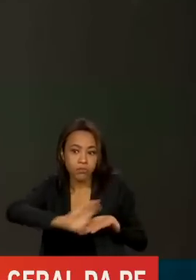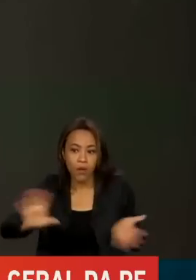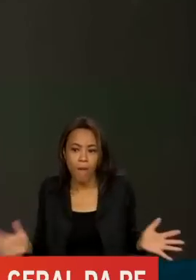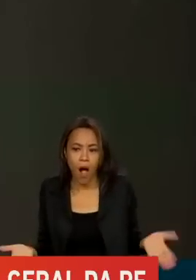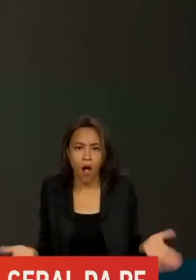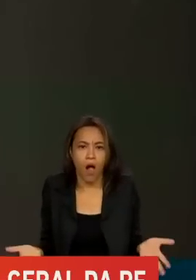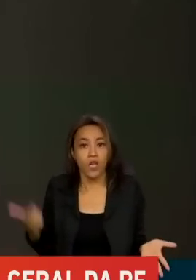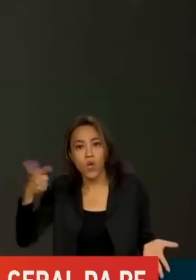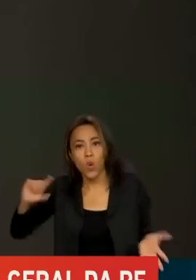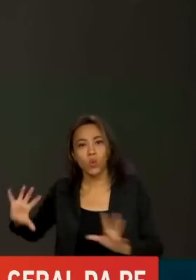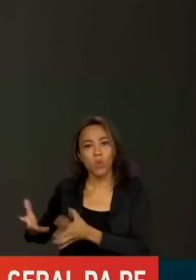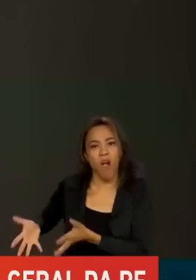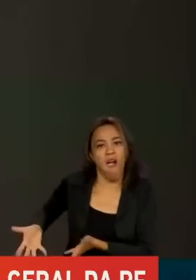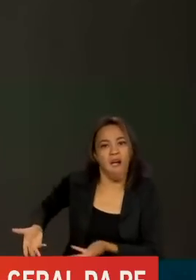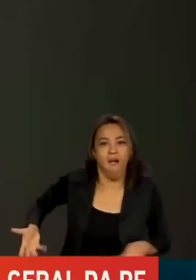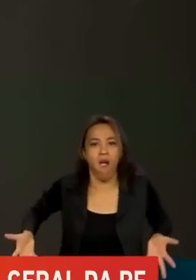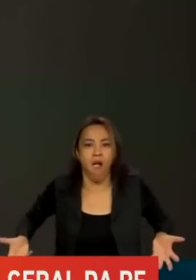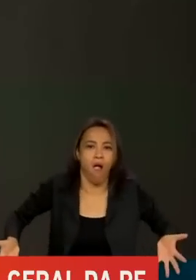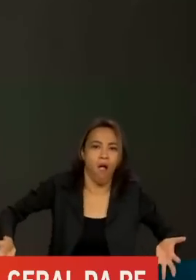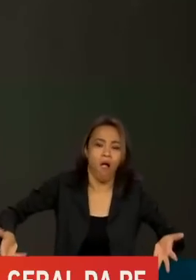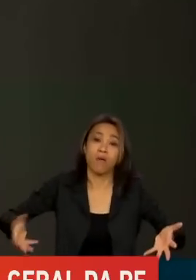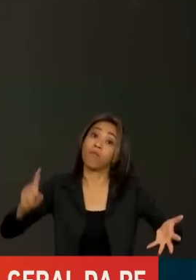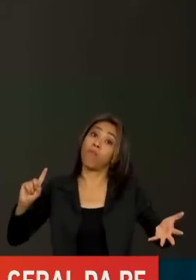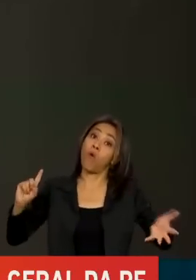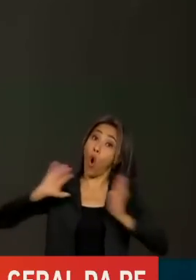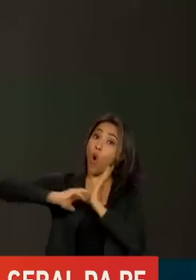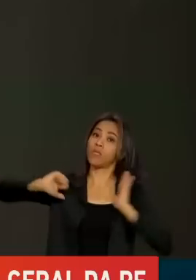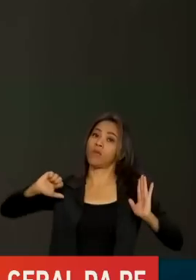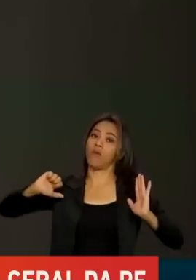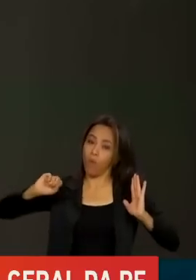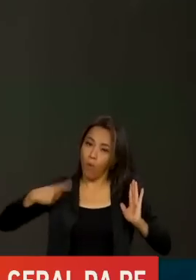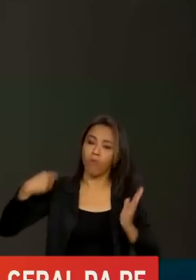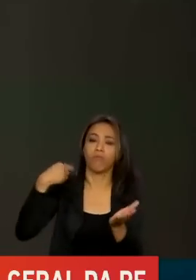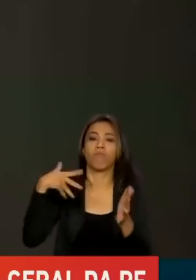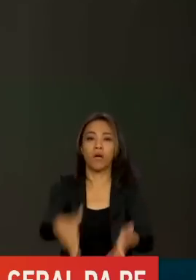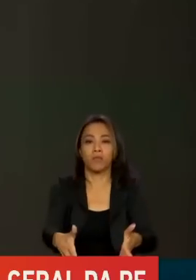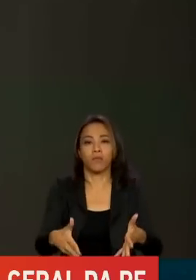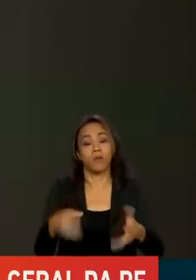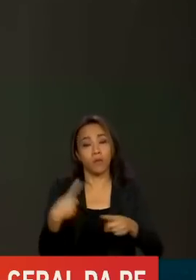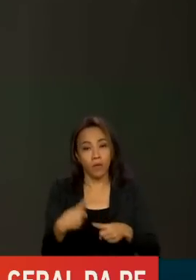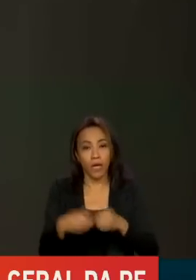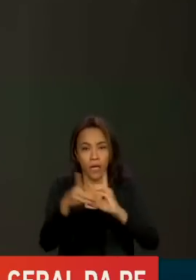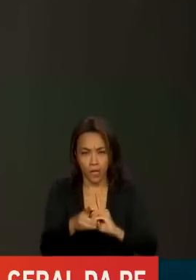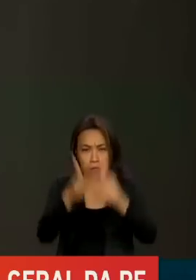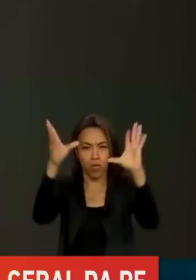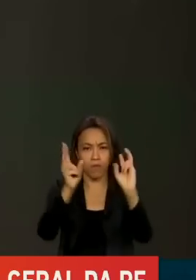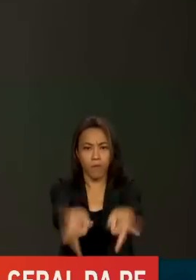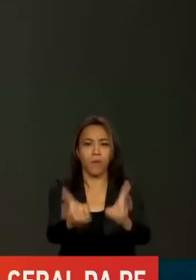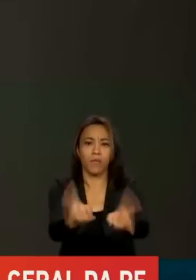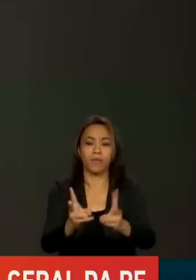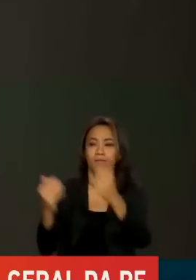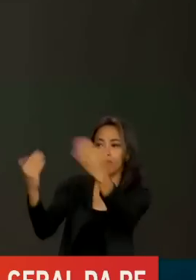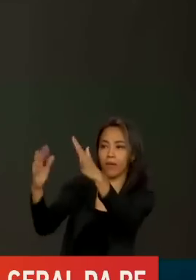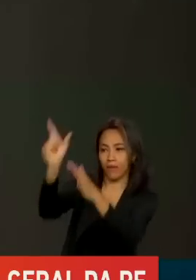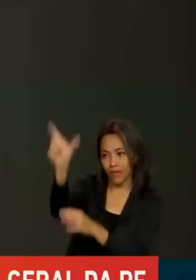incentivaram por ação ou omissão porque a democracia irá prevalecer Parabéns O Andrei